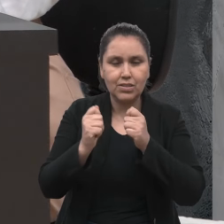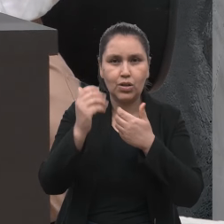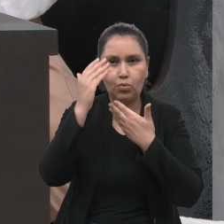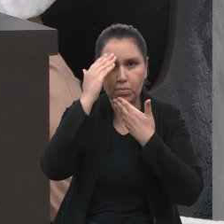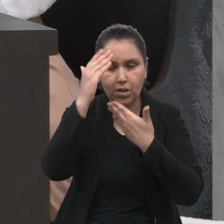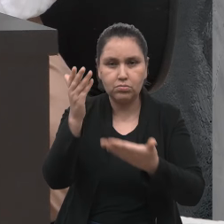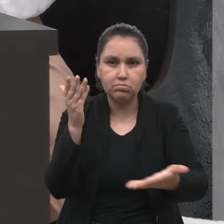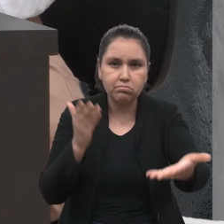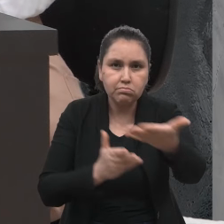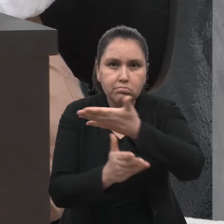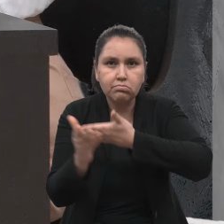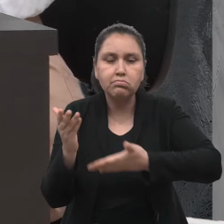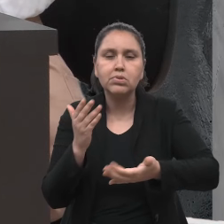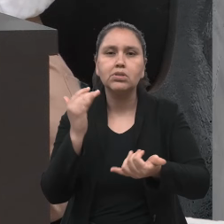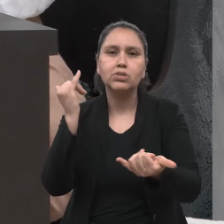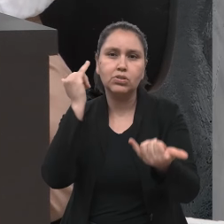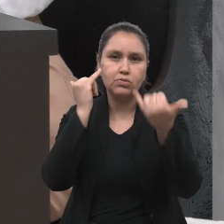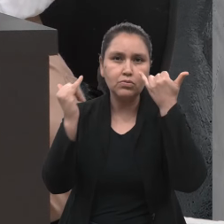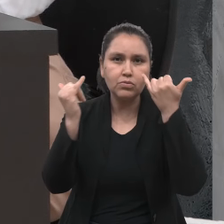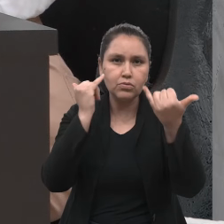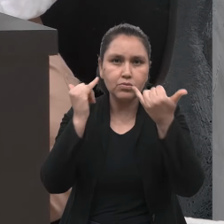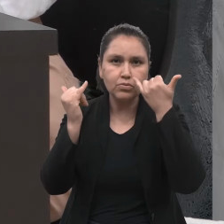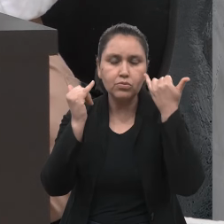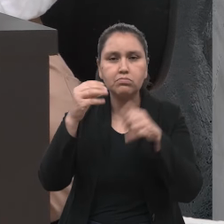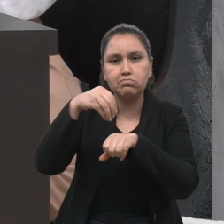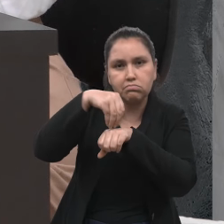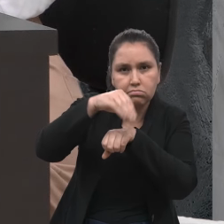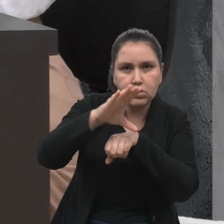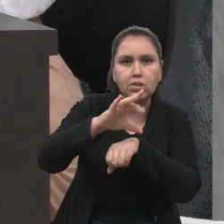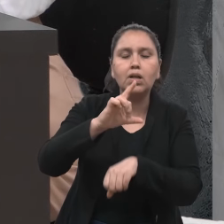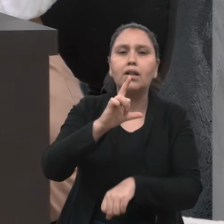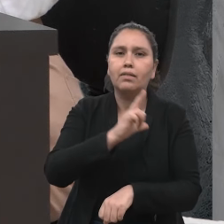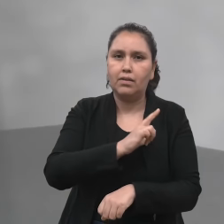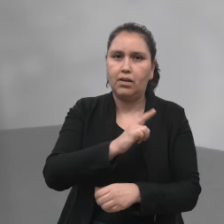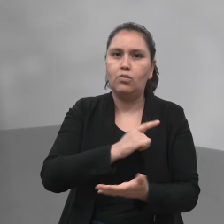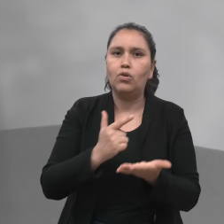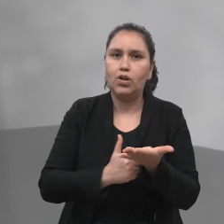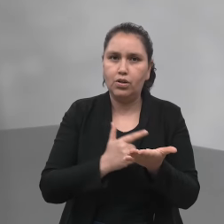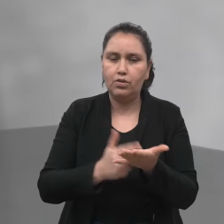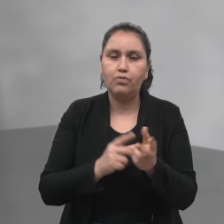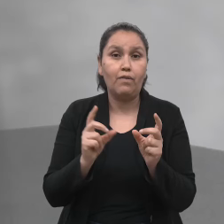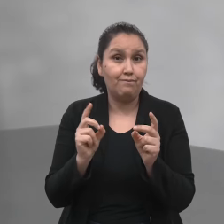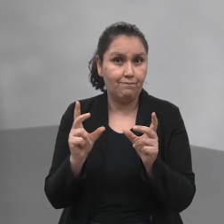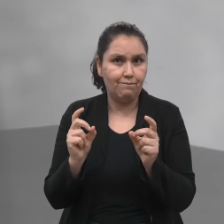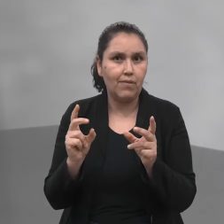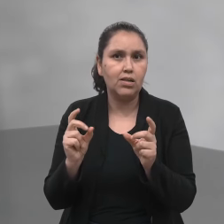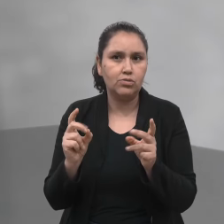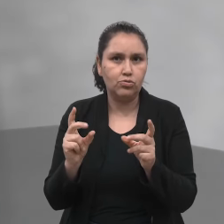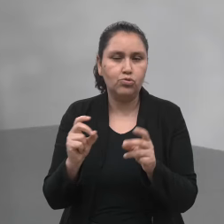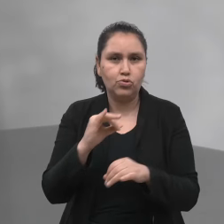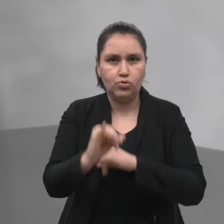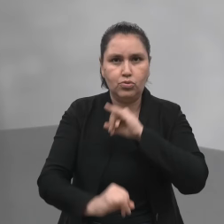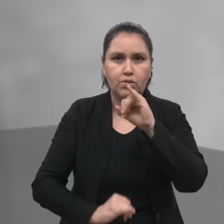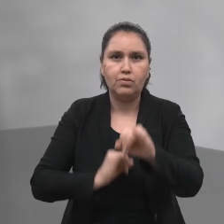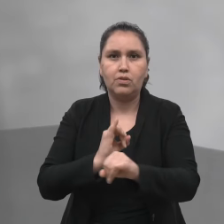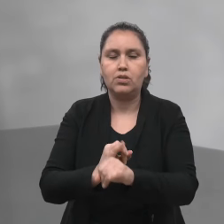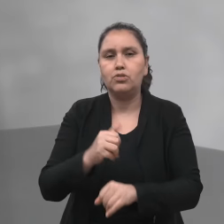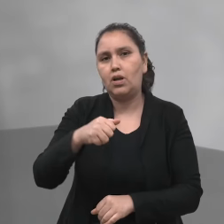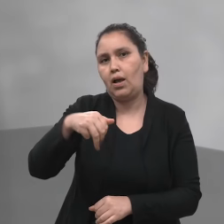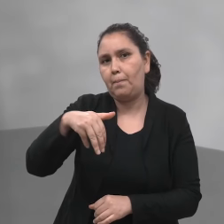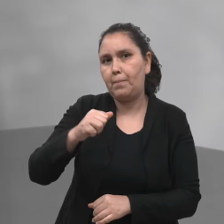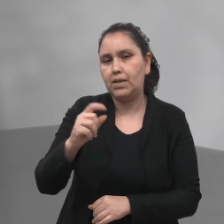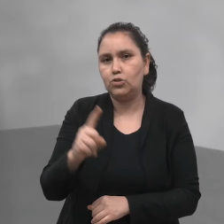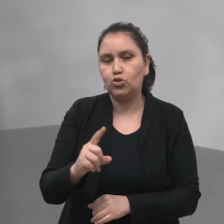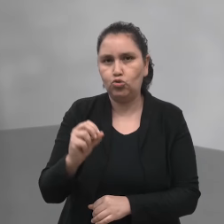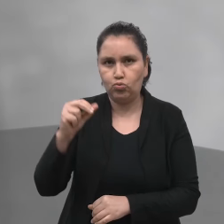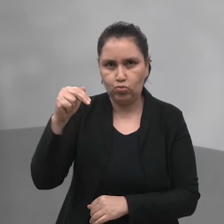aqui conosco, obrigada por compartilhar essas histórias. Então fica a dica, tá na Amazon já, a gente não pode fazer propaganda aqui,